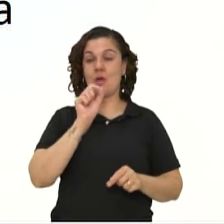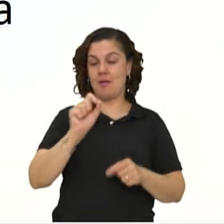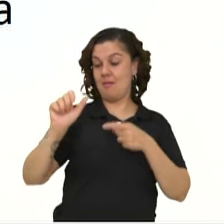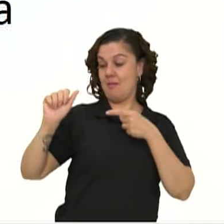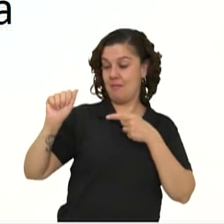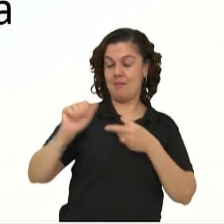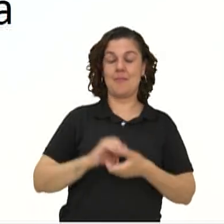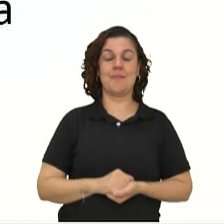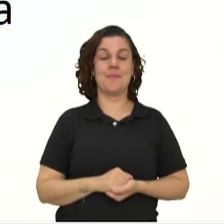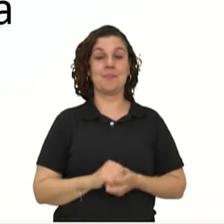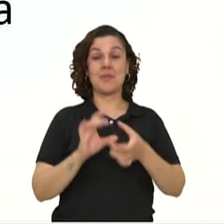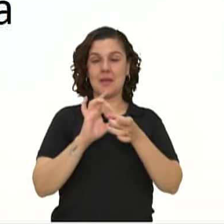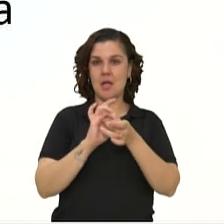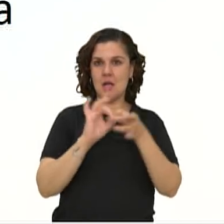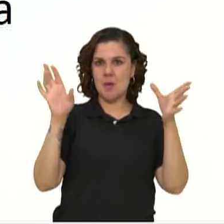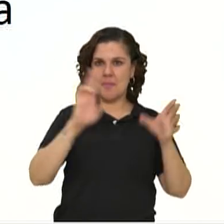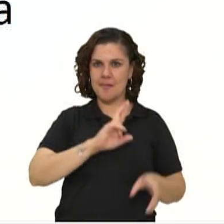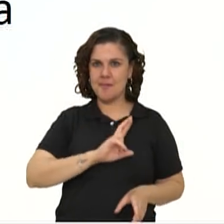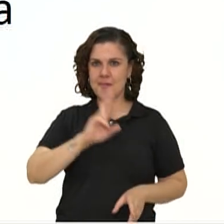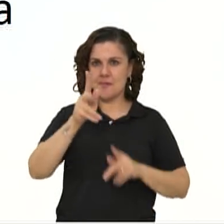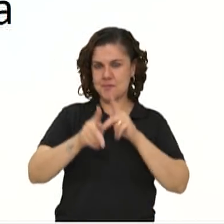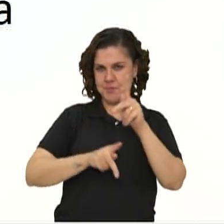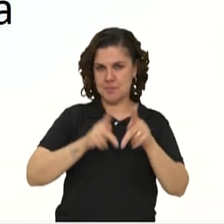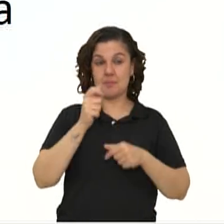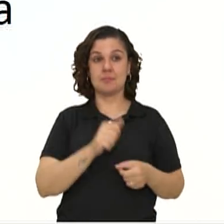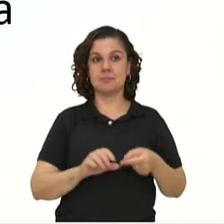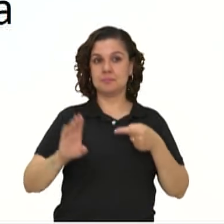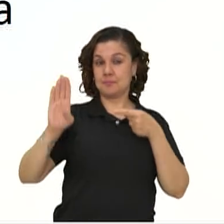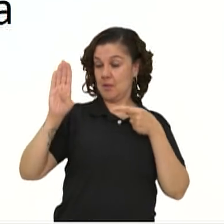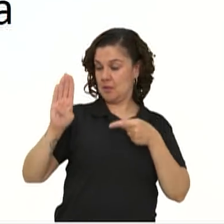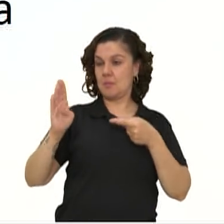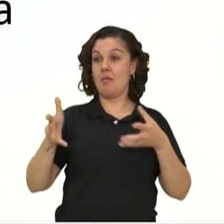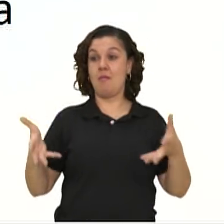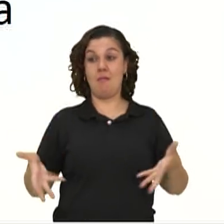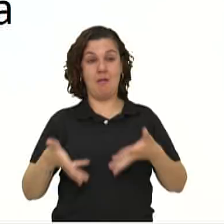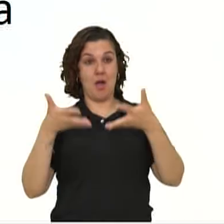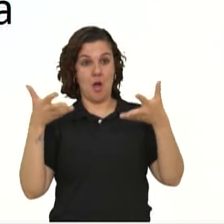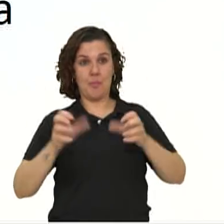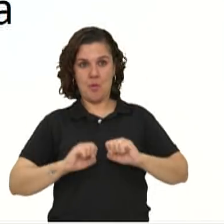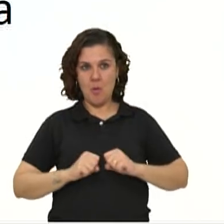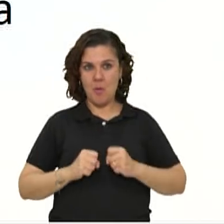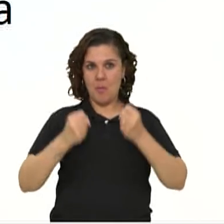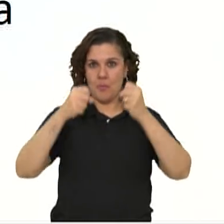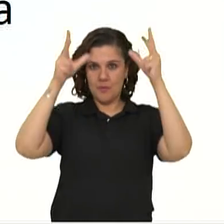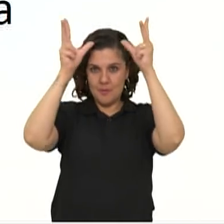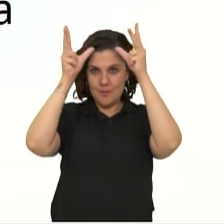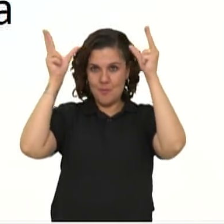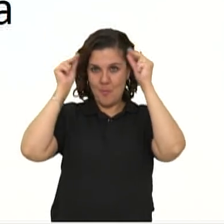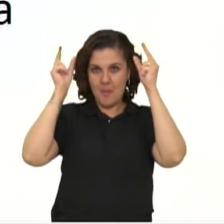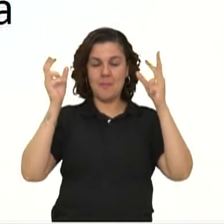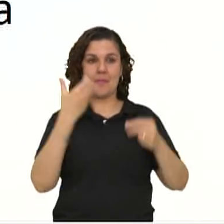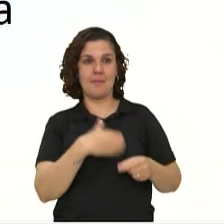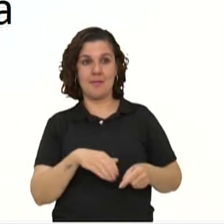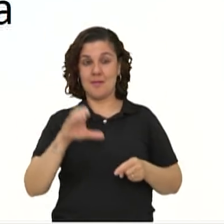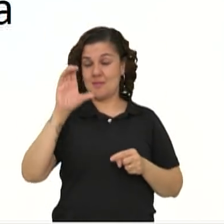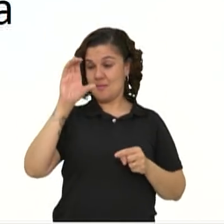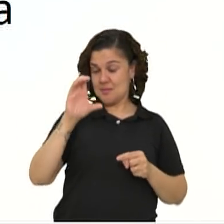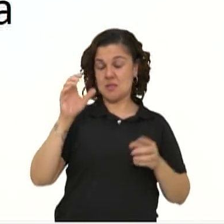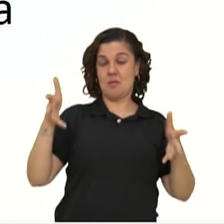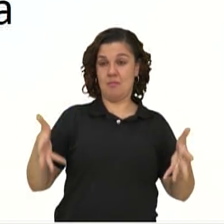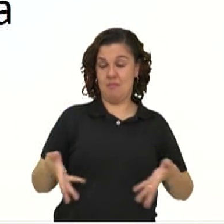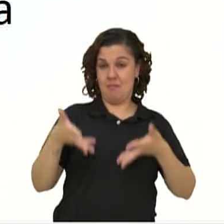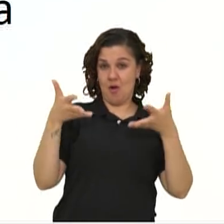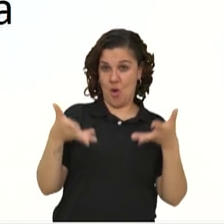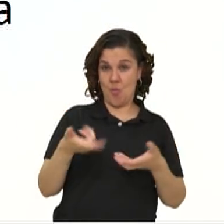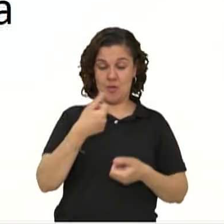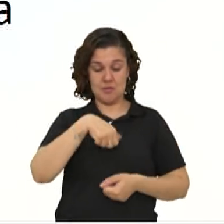letra A, liberdade religiosa da população, letra B, aumento do poder do Papa, letra C, fortalecimento